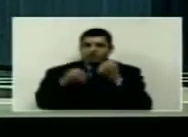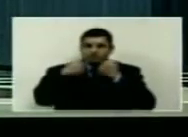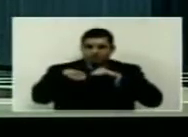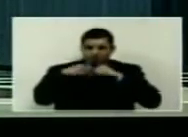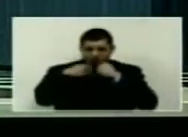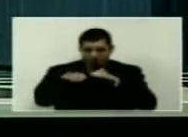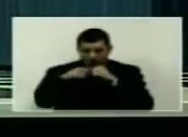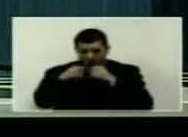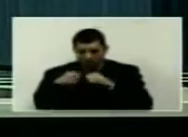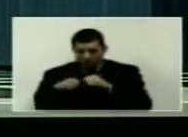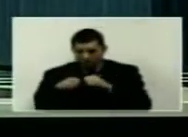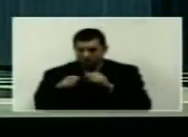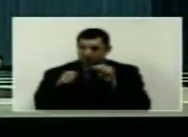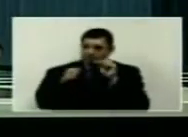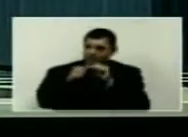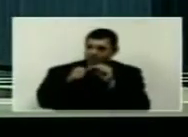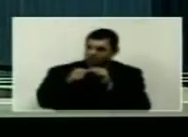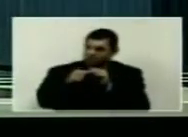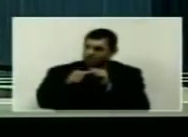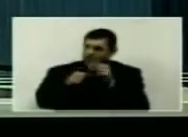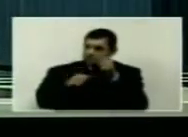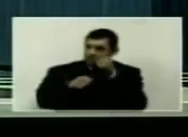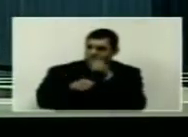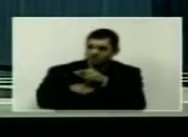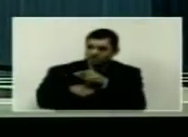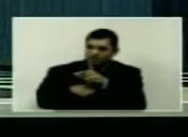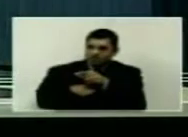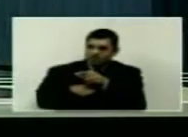preciso fazer essa